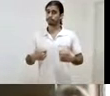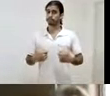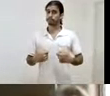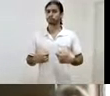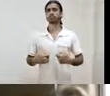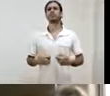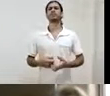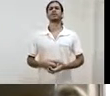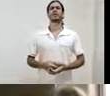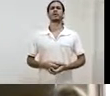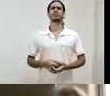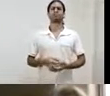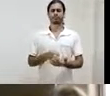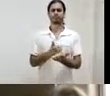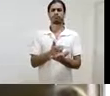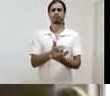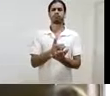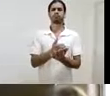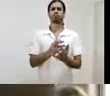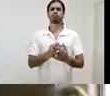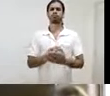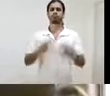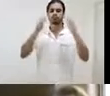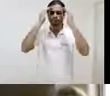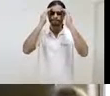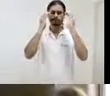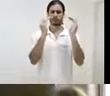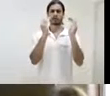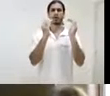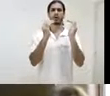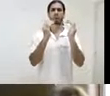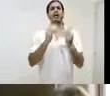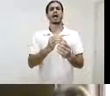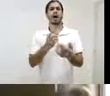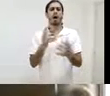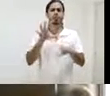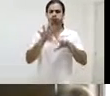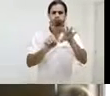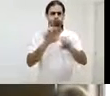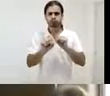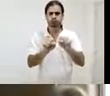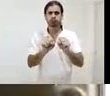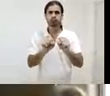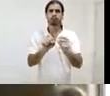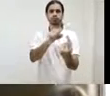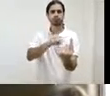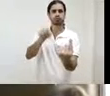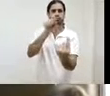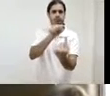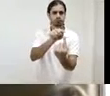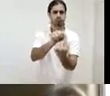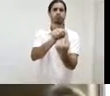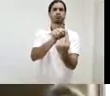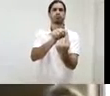nós estivéssemos em busca dessa objetividade, aquilo que o comportamento dele dizia como verdade ou não verdade, não é?